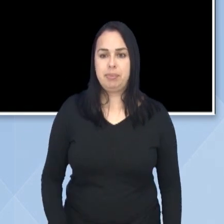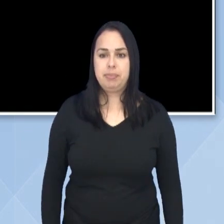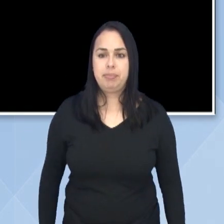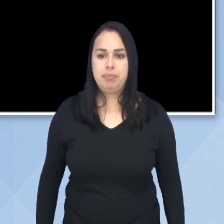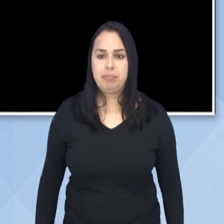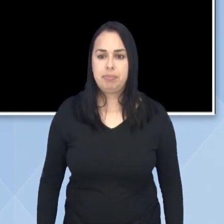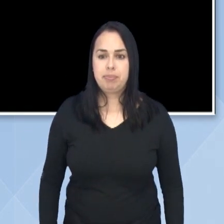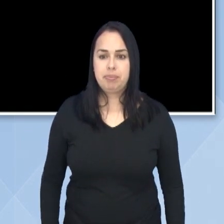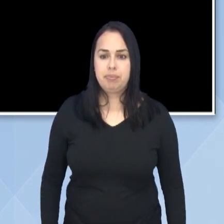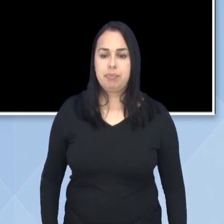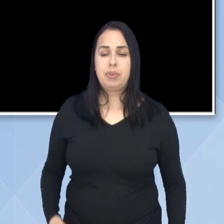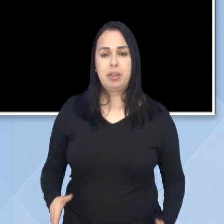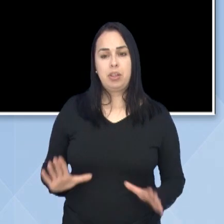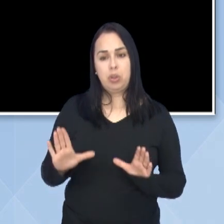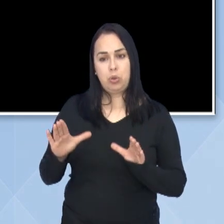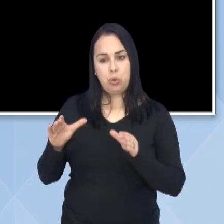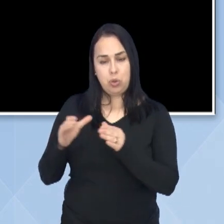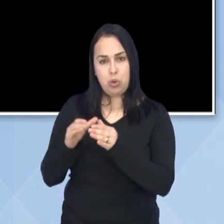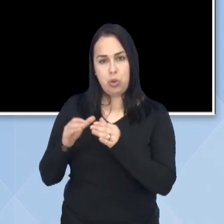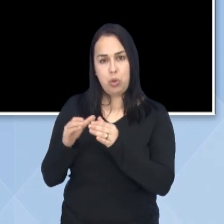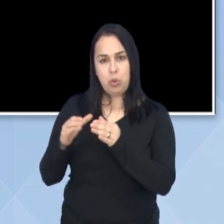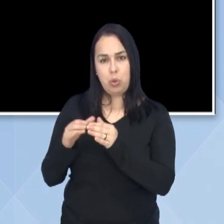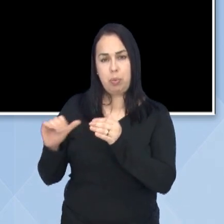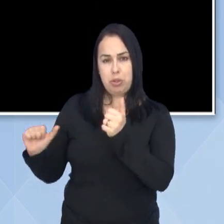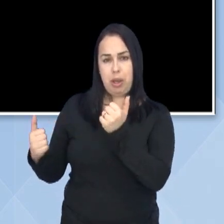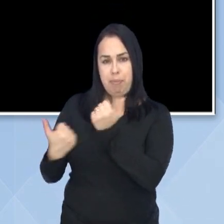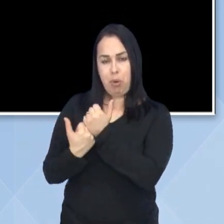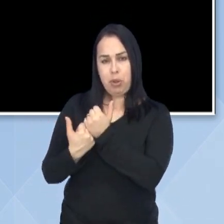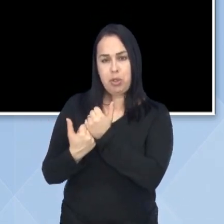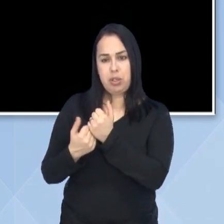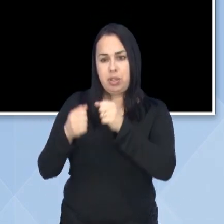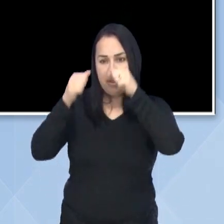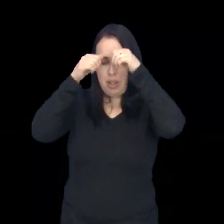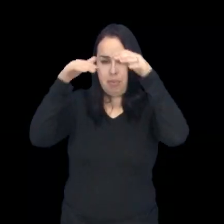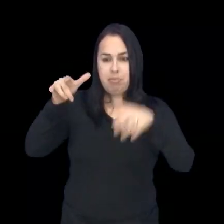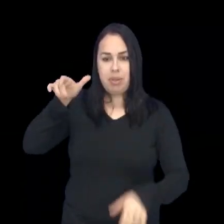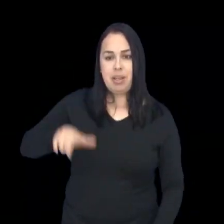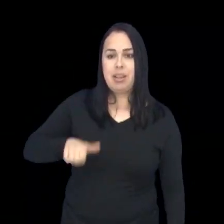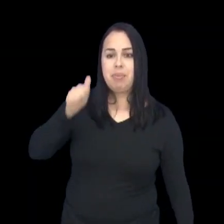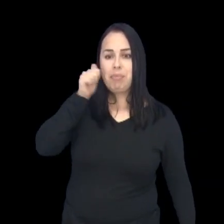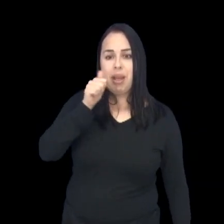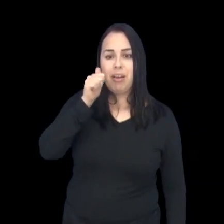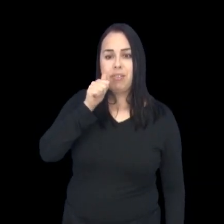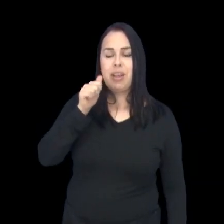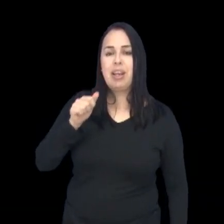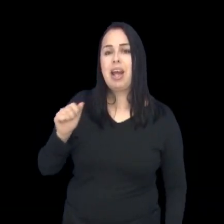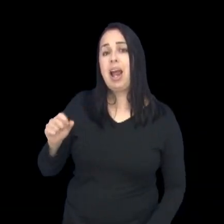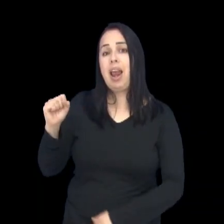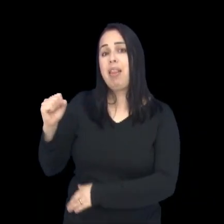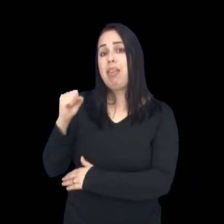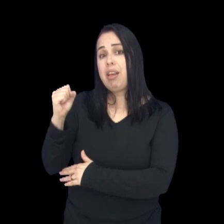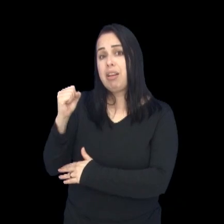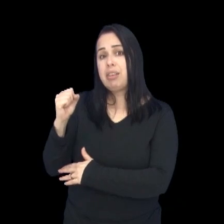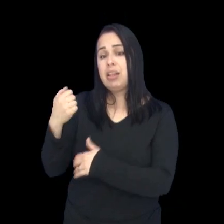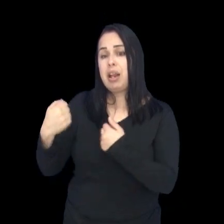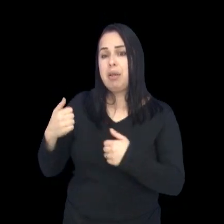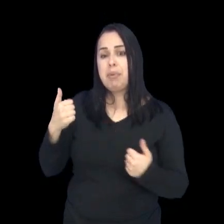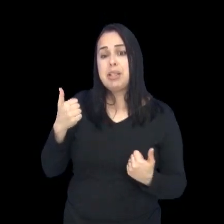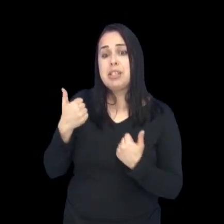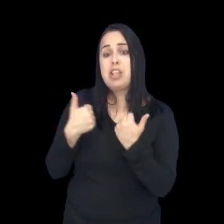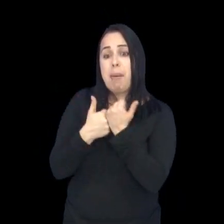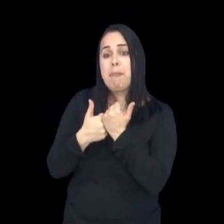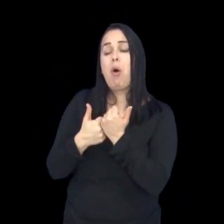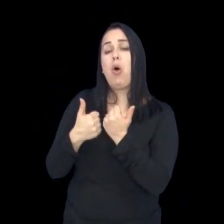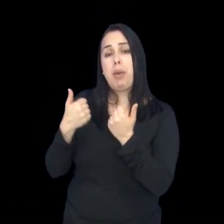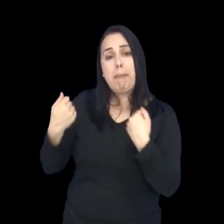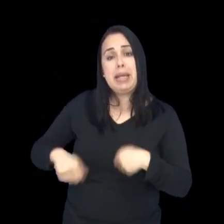dispensada desse grupo de apoio que começou com autista de São José dos Campos, porque minha filha é um autista nível 3, ela precisa de suporte, ela